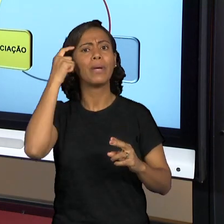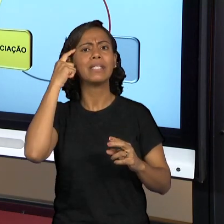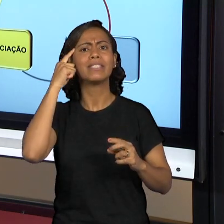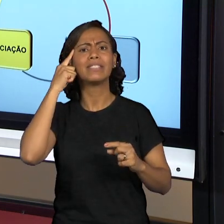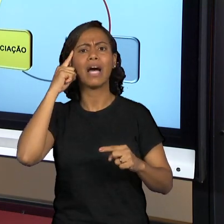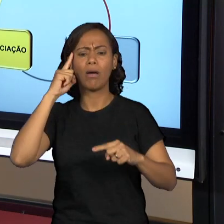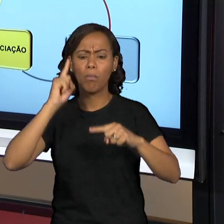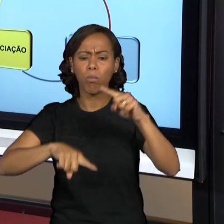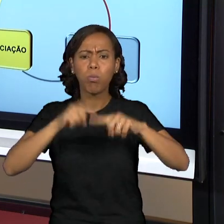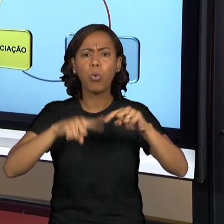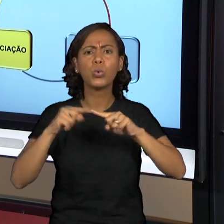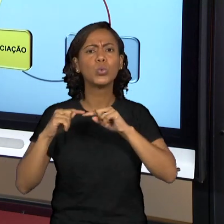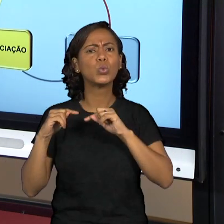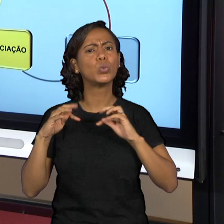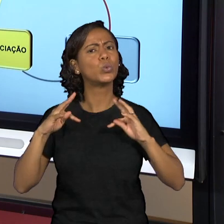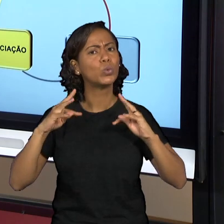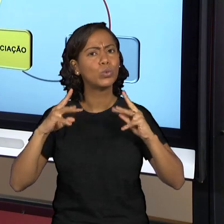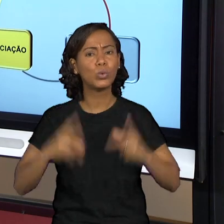uma